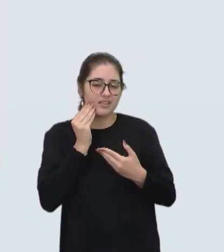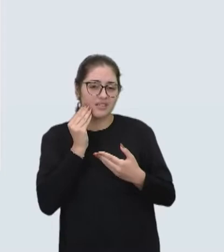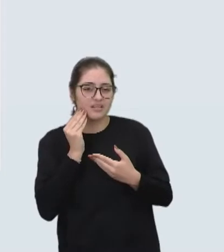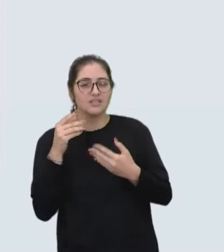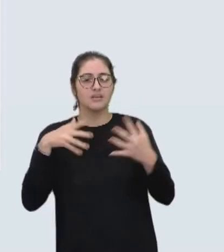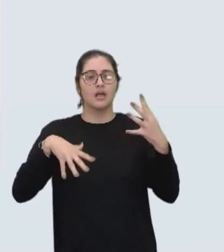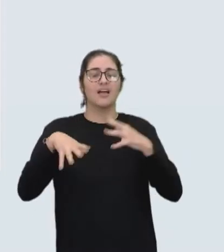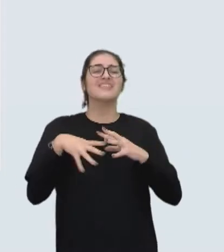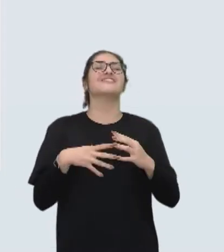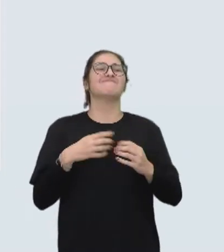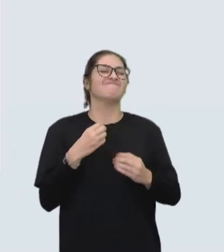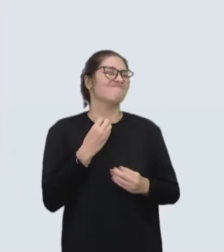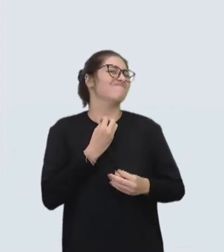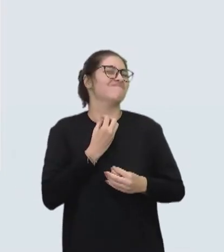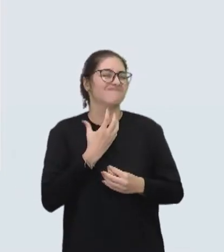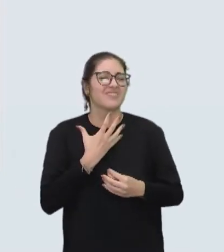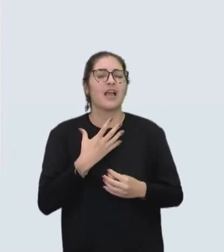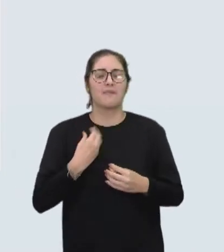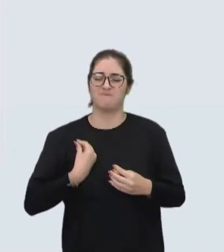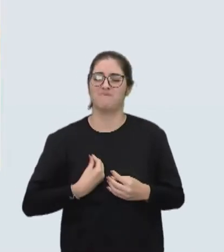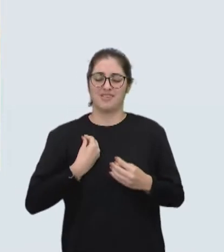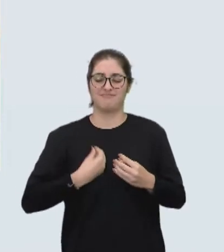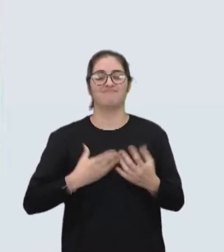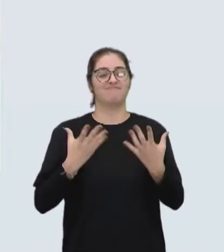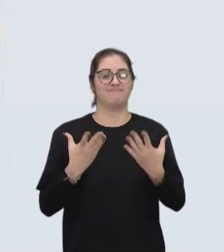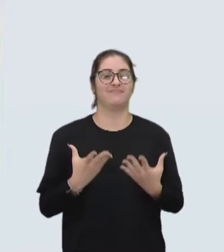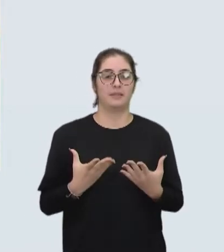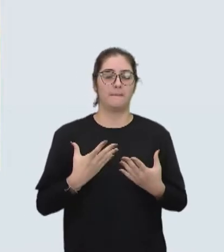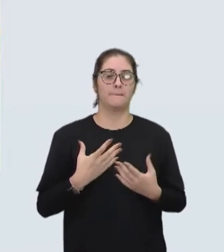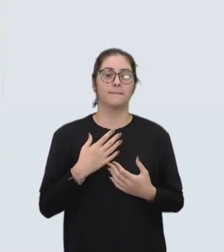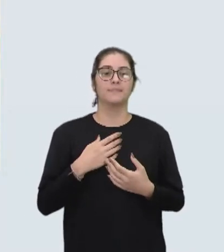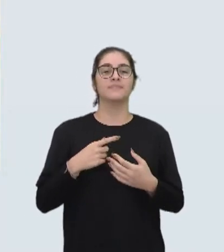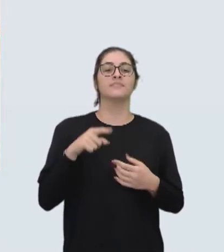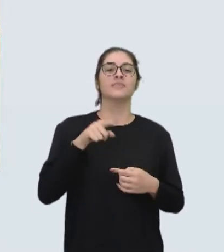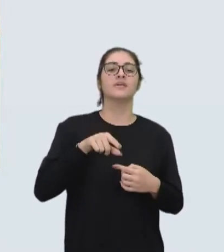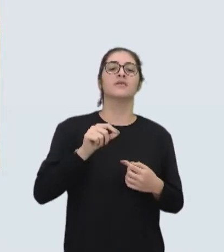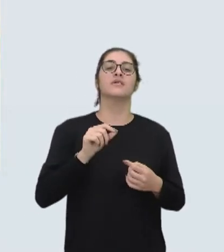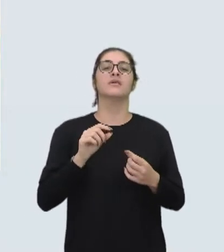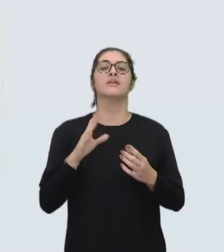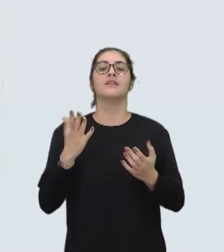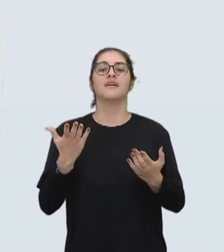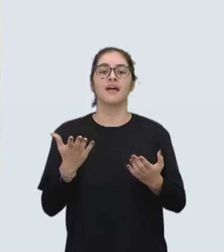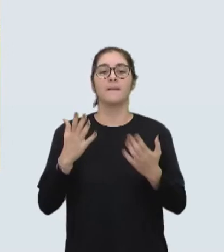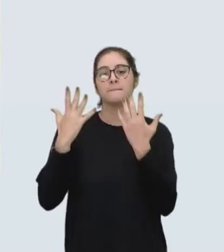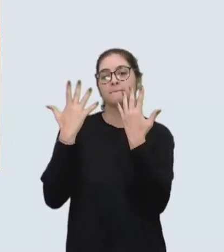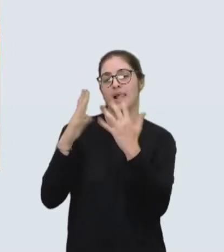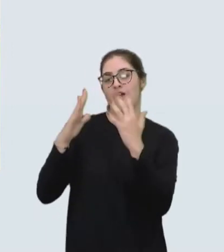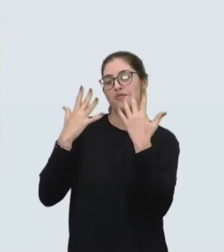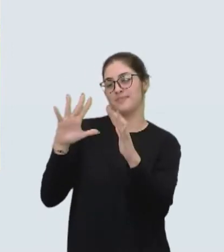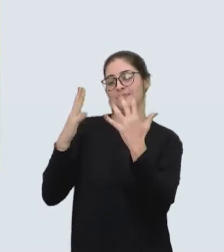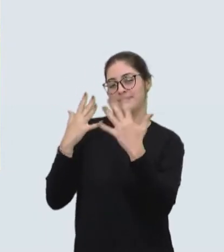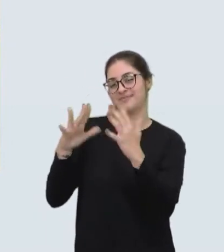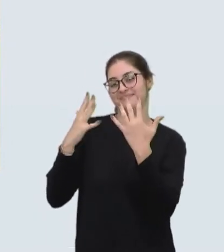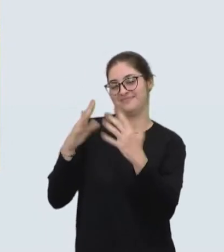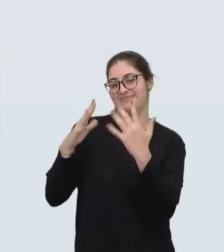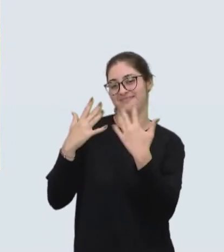mim realmente é a minha vida. A única coisa que a gente pode fazer é bater palmas para você. Ah,